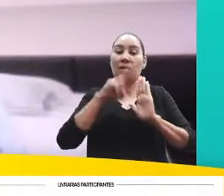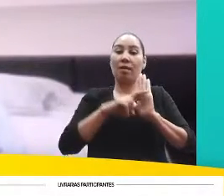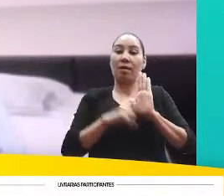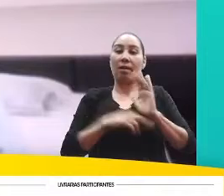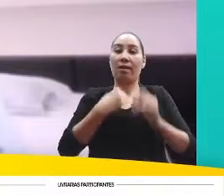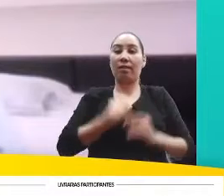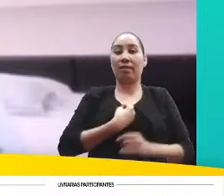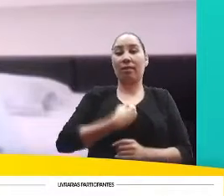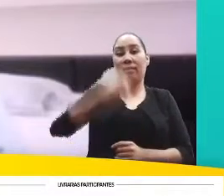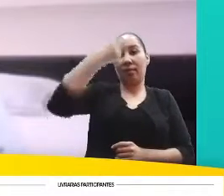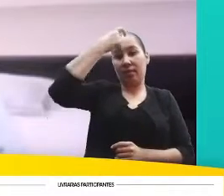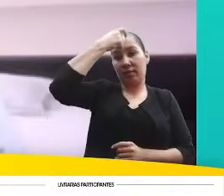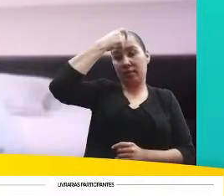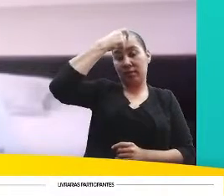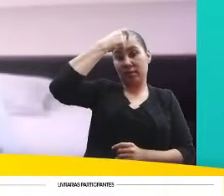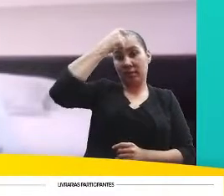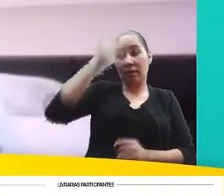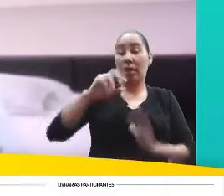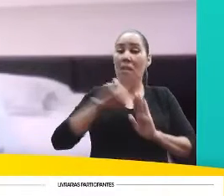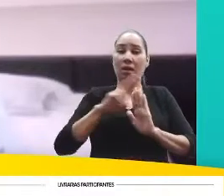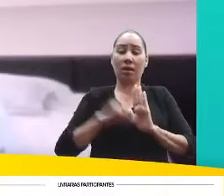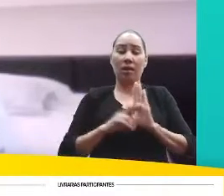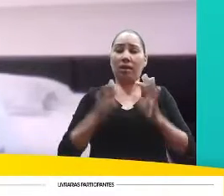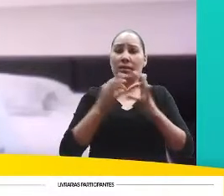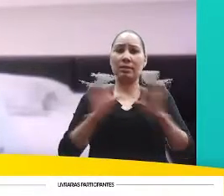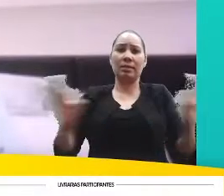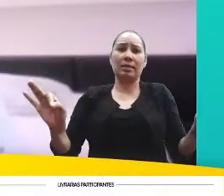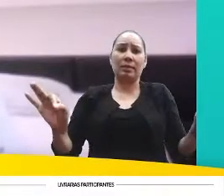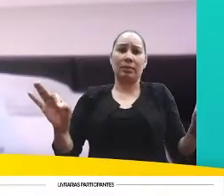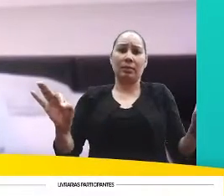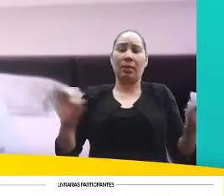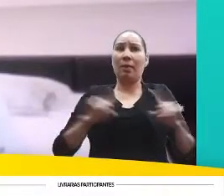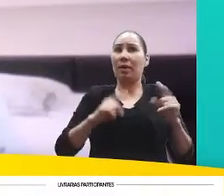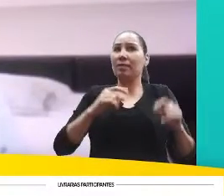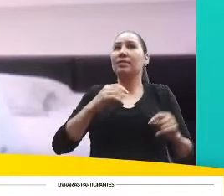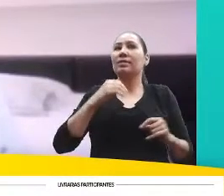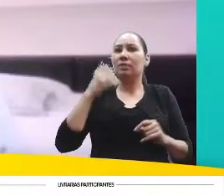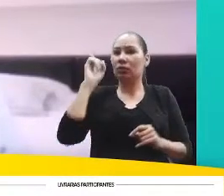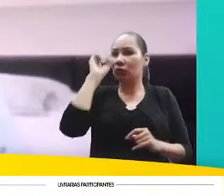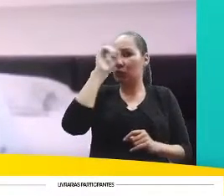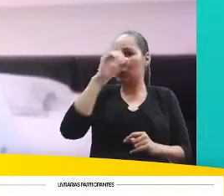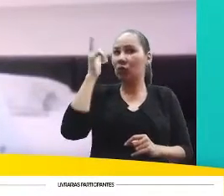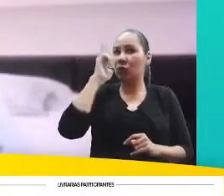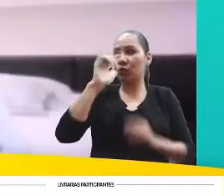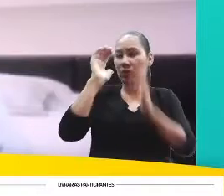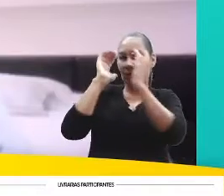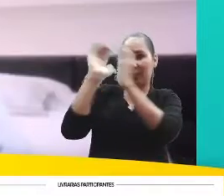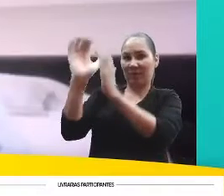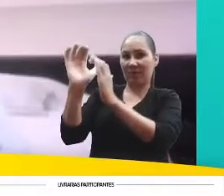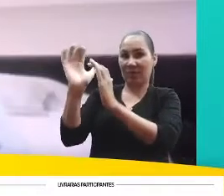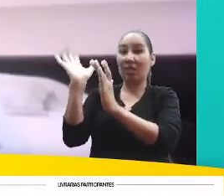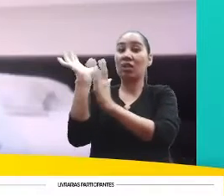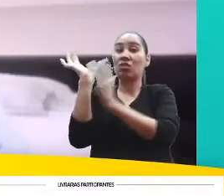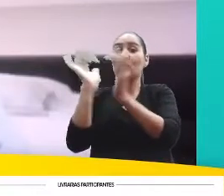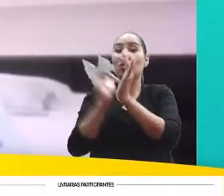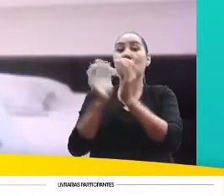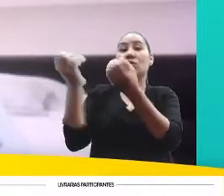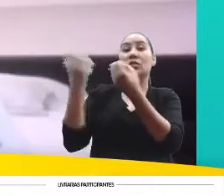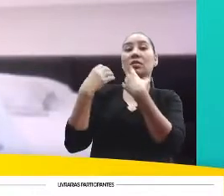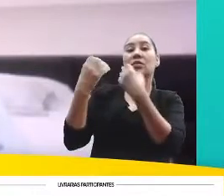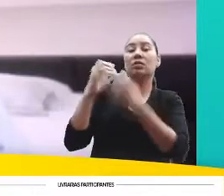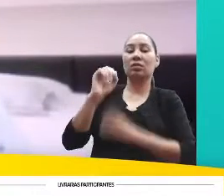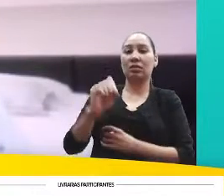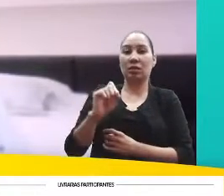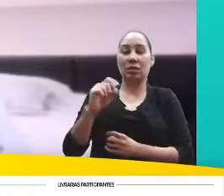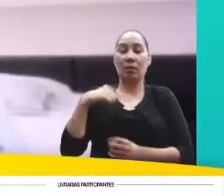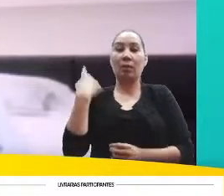nossa consciência, que é uma regra muito simples, mas terrível de ser cumprida, que é a regra que Jesus nos ensinou. Ele nos disse que,